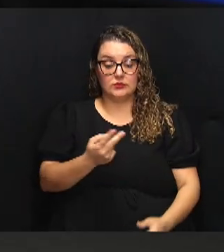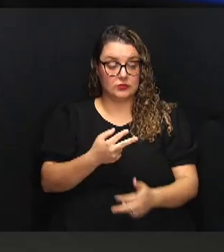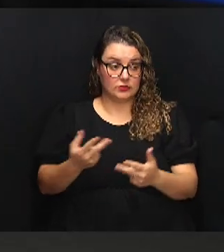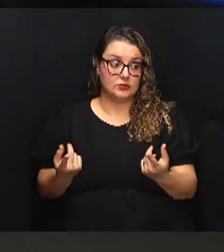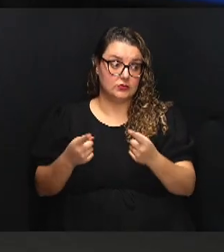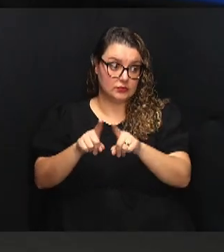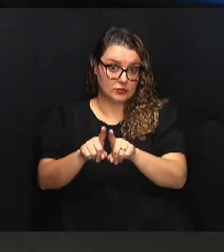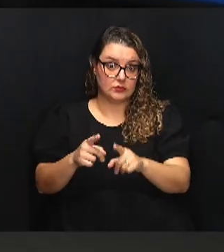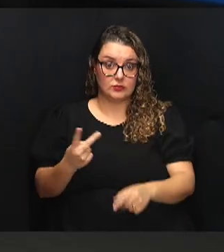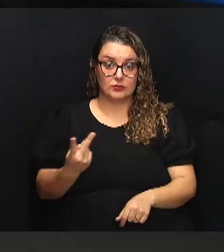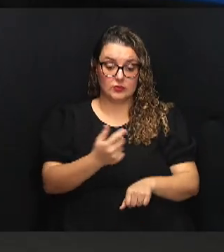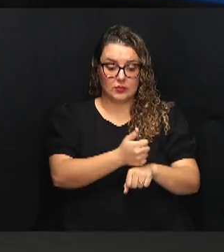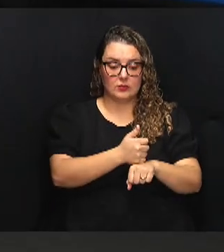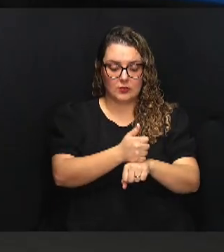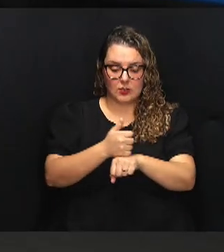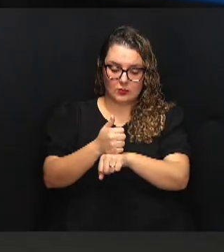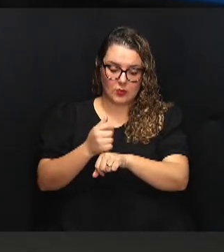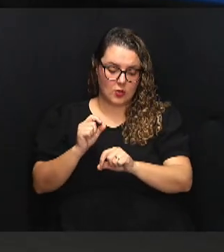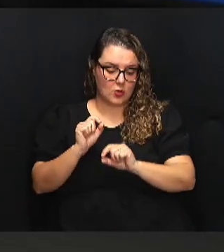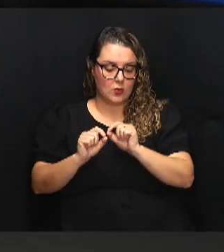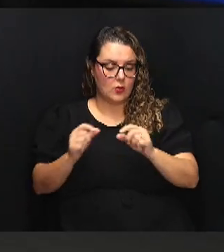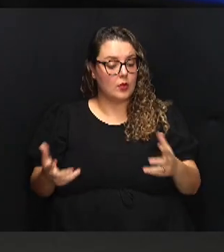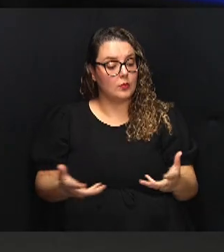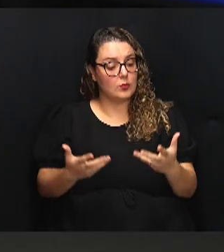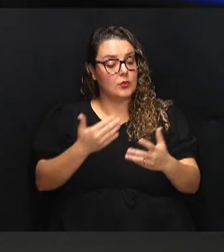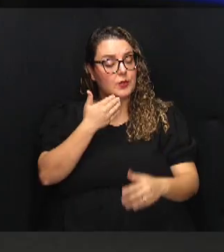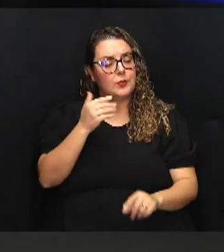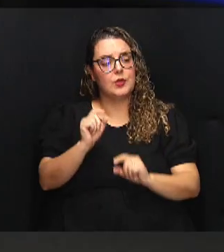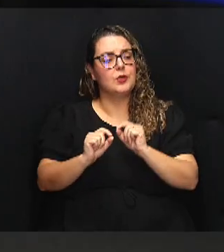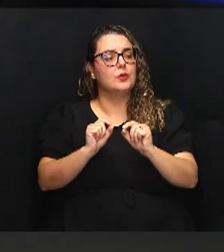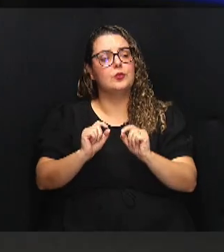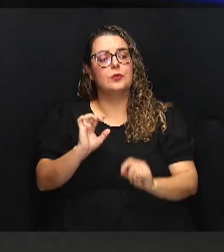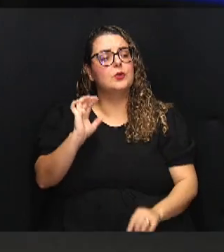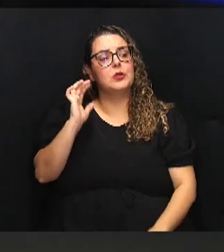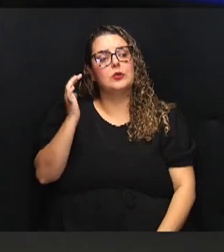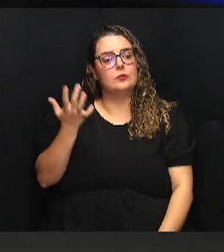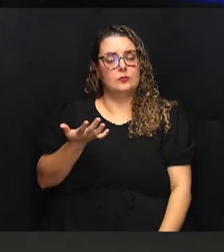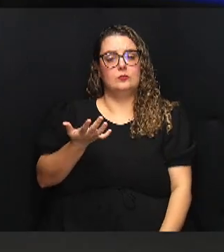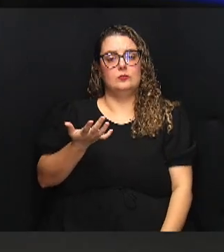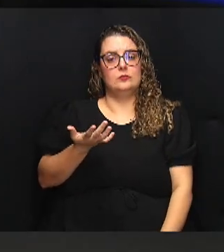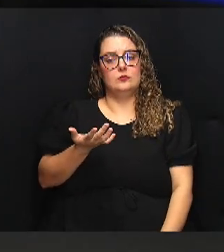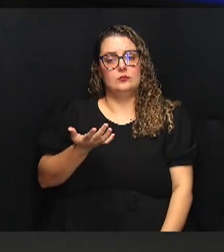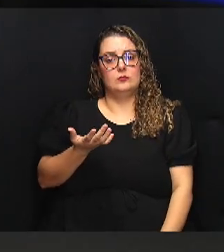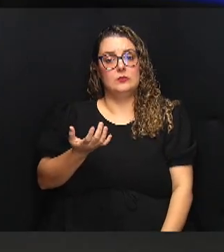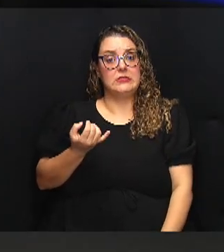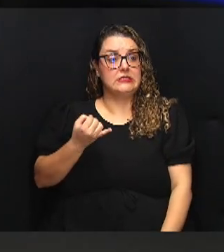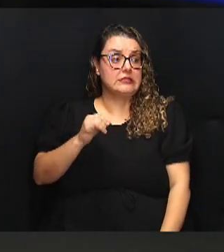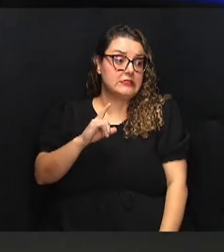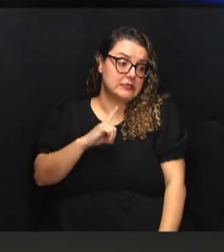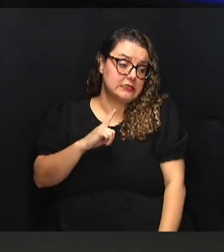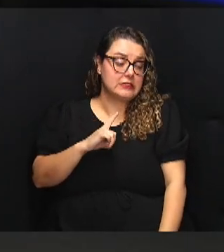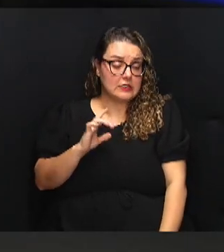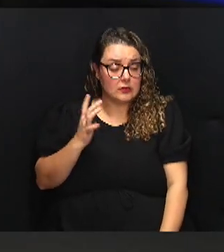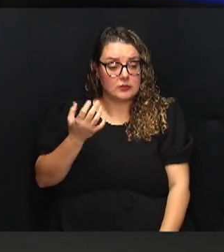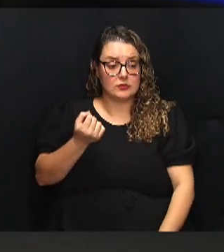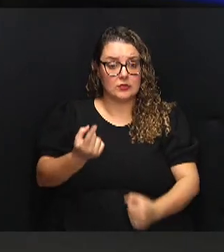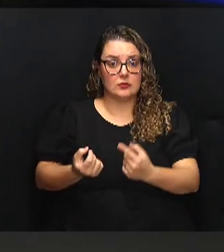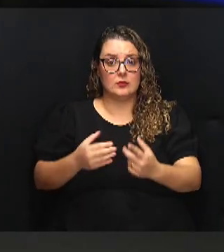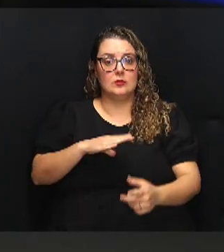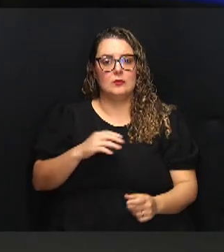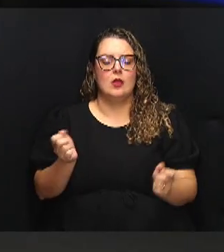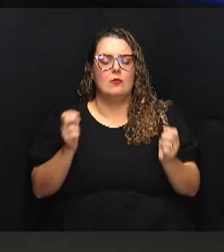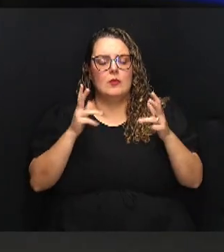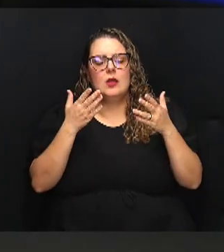duas profissões. O que motivou esse pedido? O que tem acontecido, ou se tem acontecido alguma coisa na nossa cidade que chamou